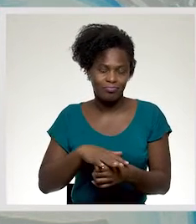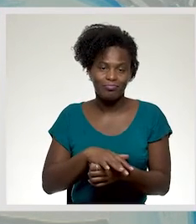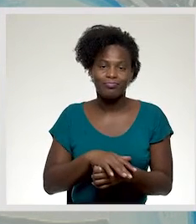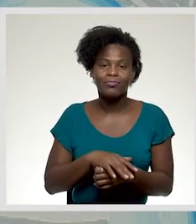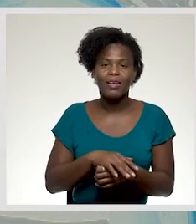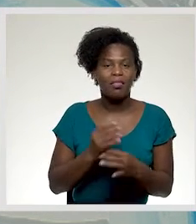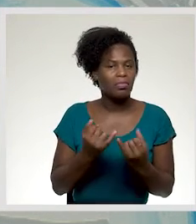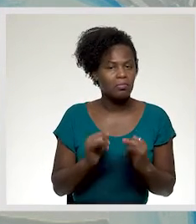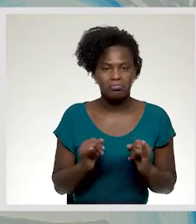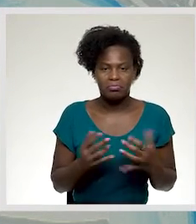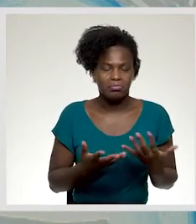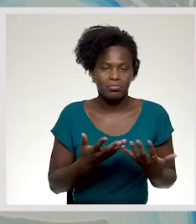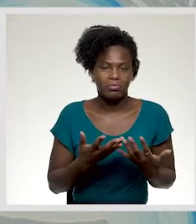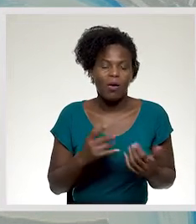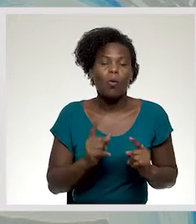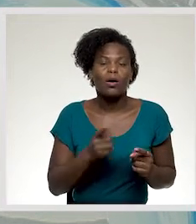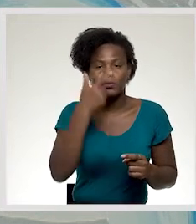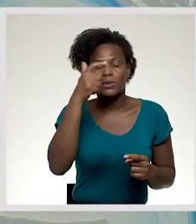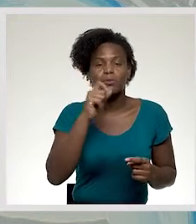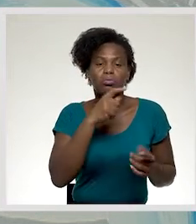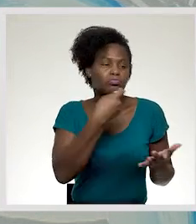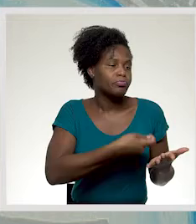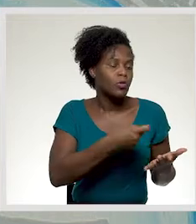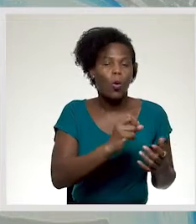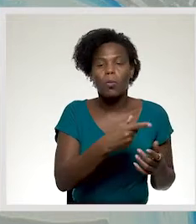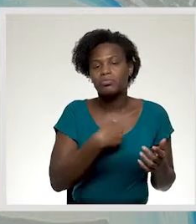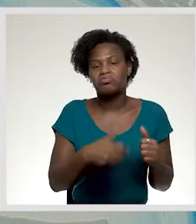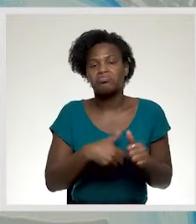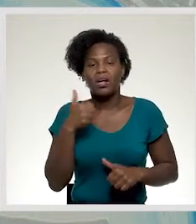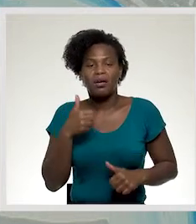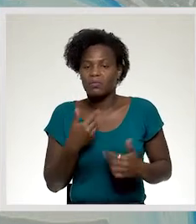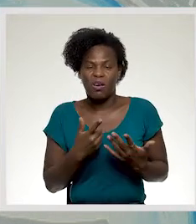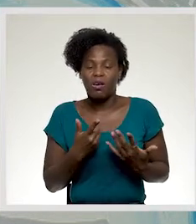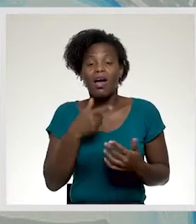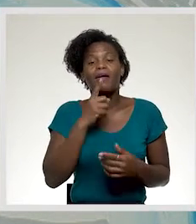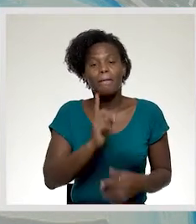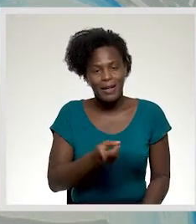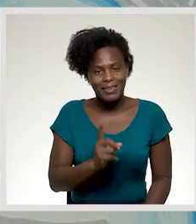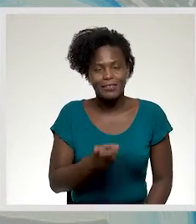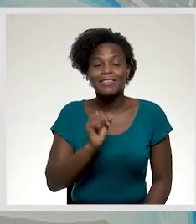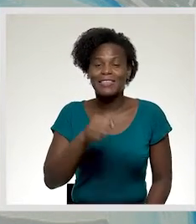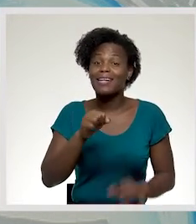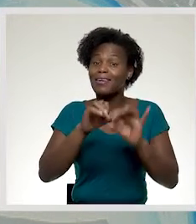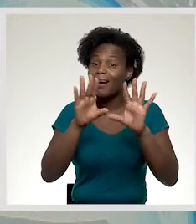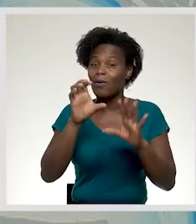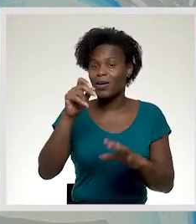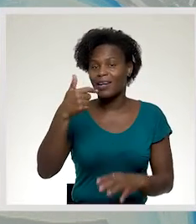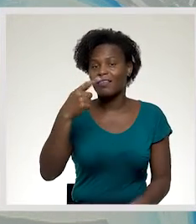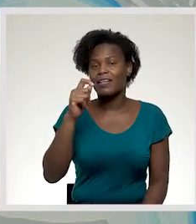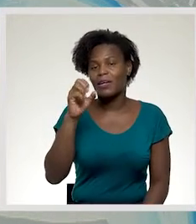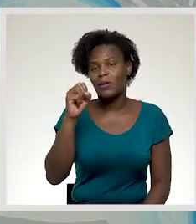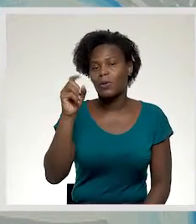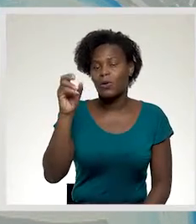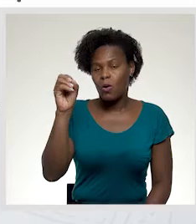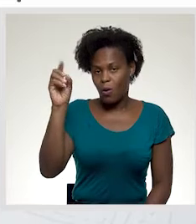circunstância, independentemente da recompensa ou do ganho. Esse sim é o imperativo categórico de Kant.